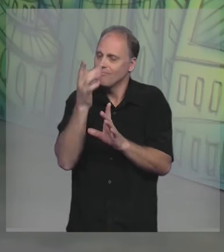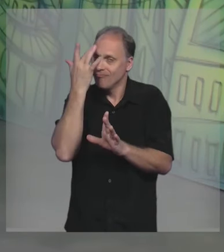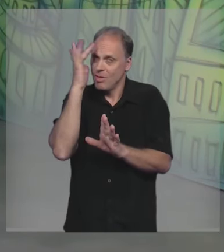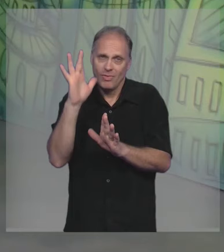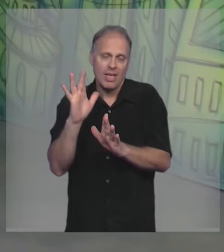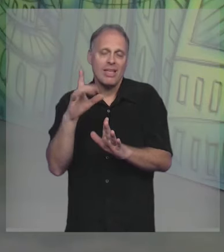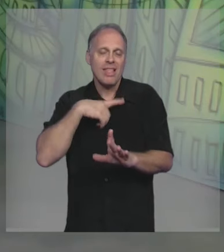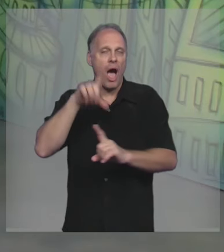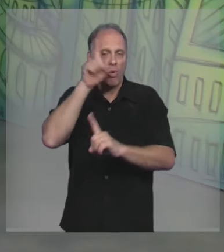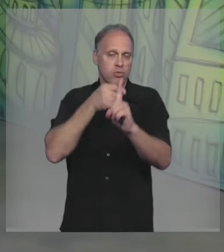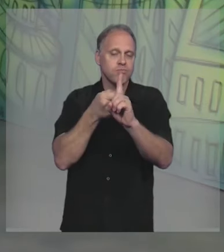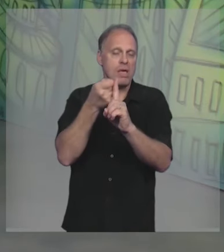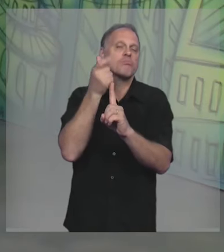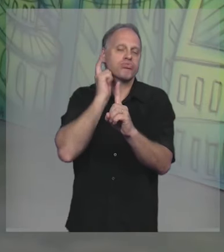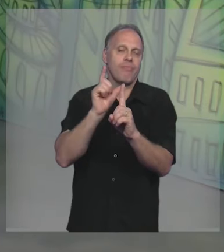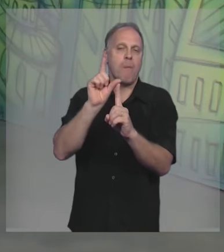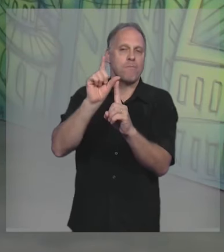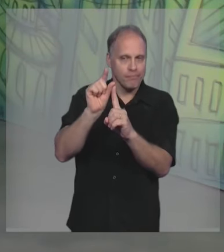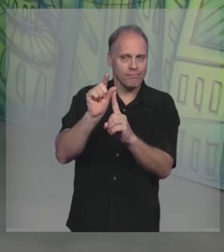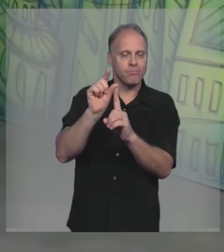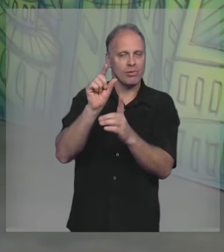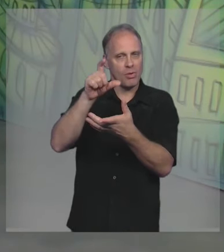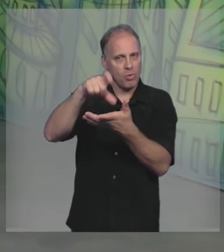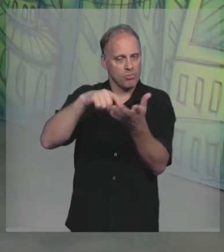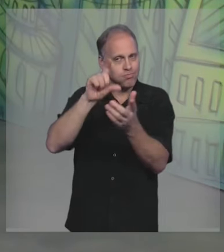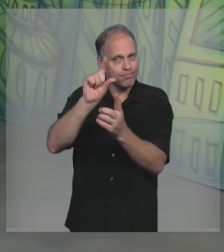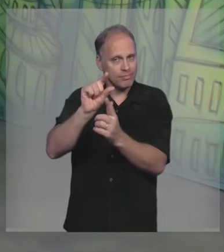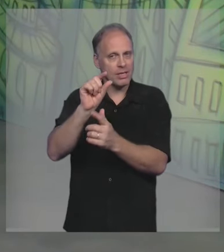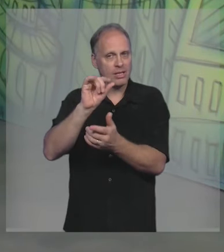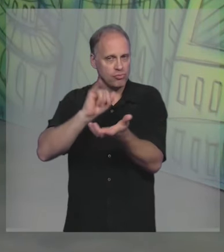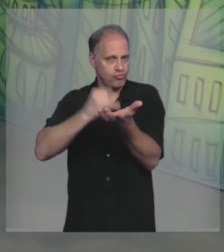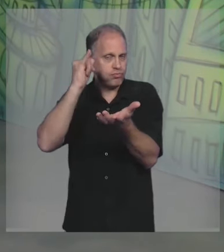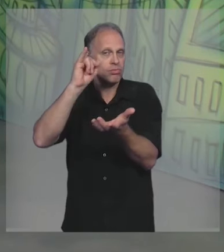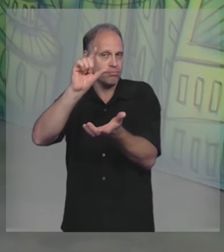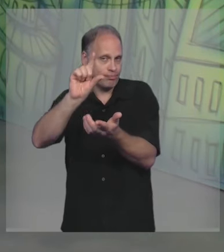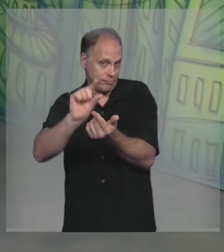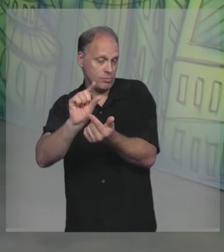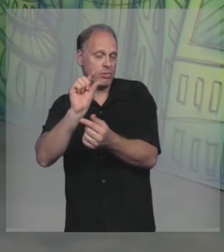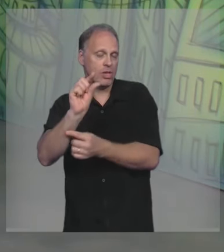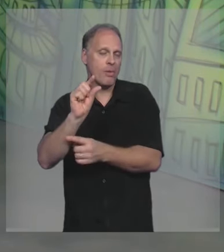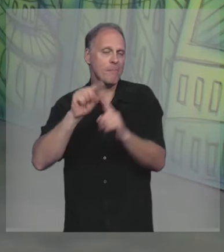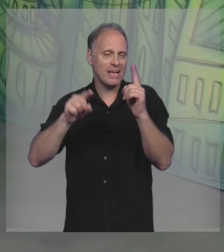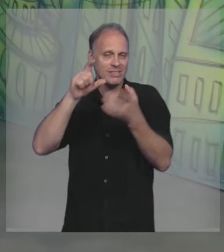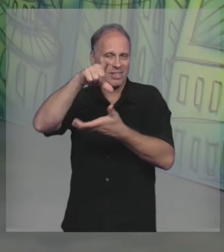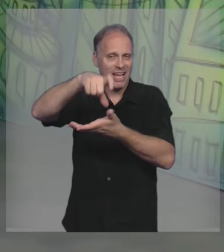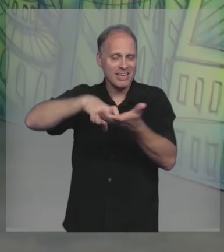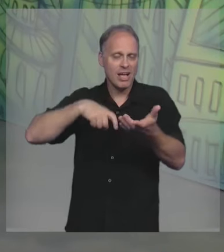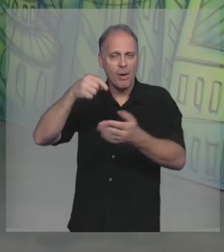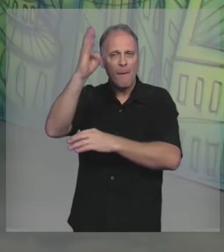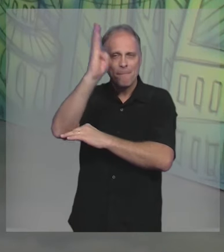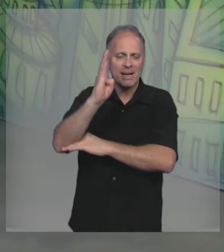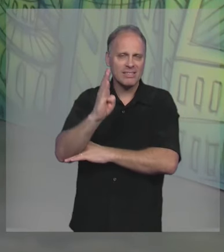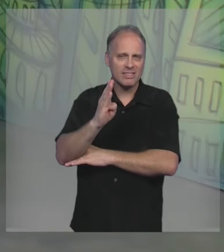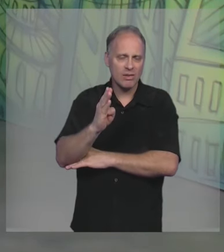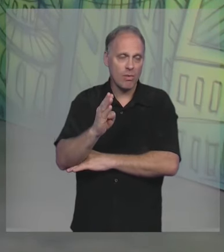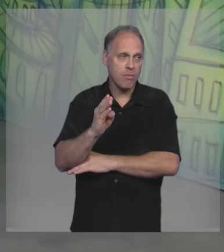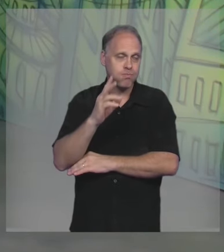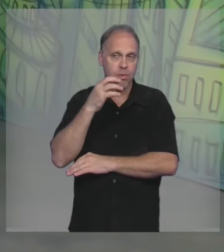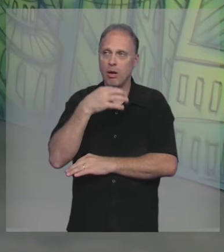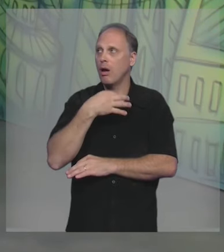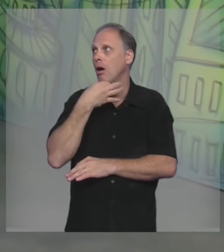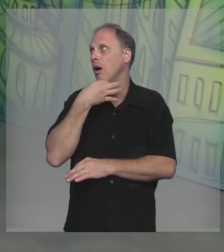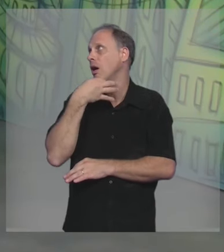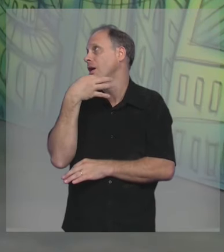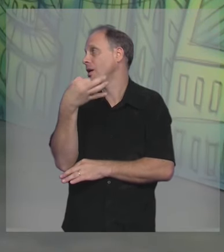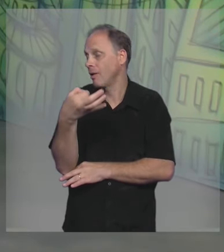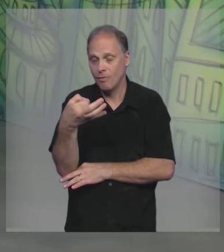alguns meses que conseguiu reduzir um pouco a taxa do cartão, mas é óbvio, as taxas do cartão de crédito, por exemplo, no Brasil, são exorbitantes,